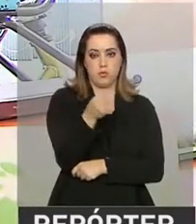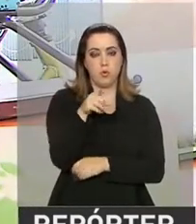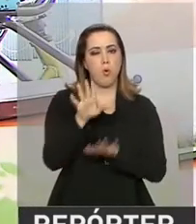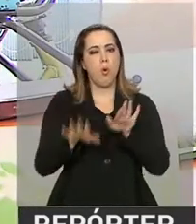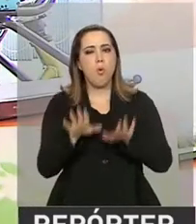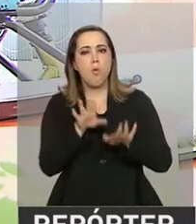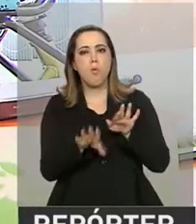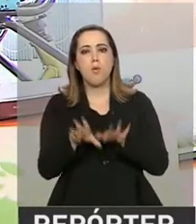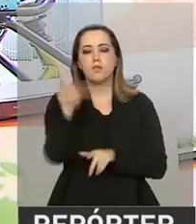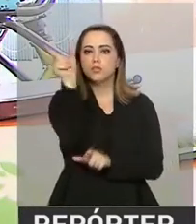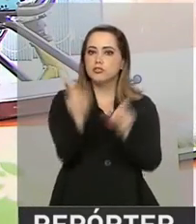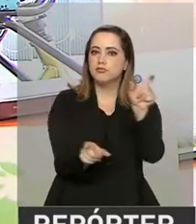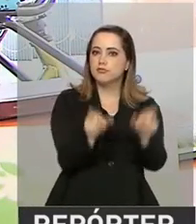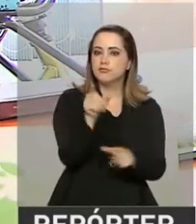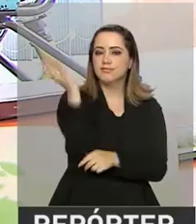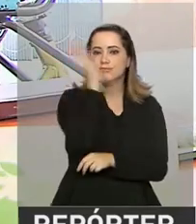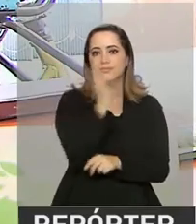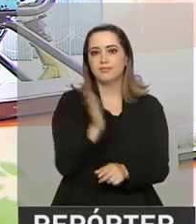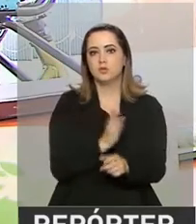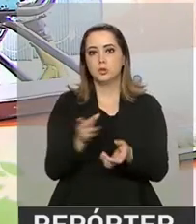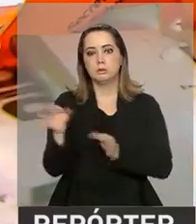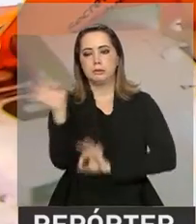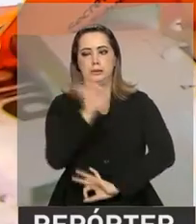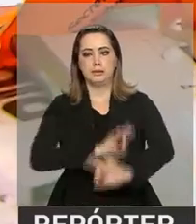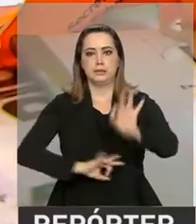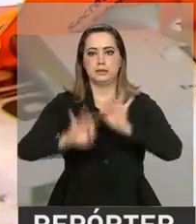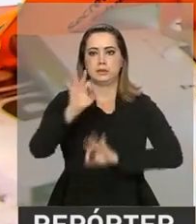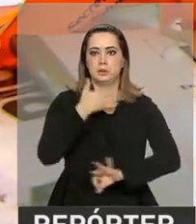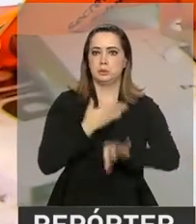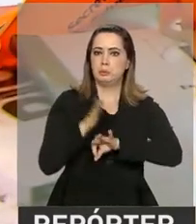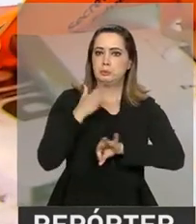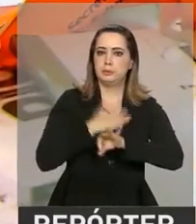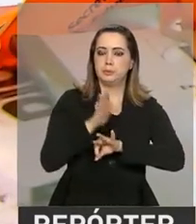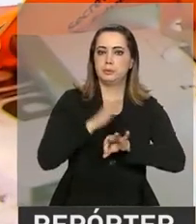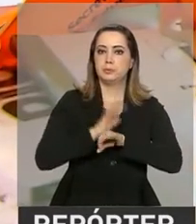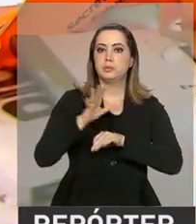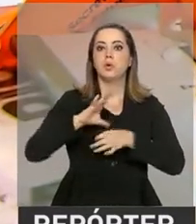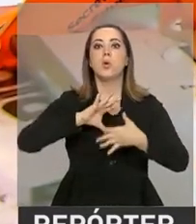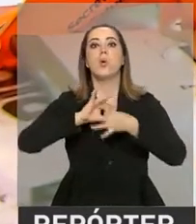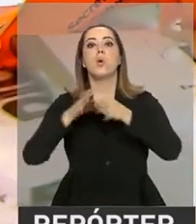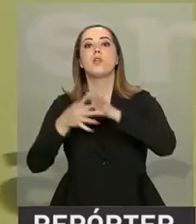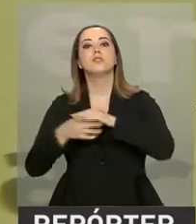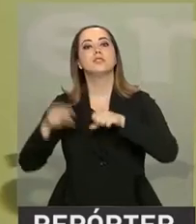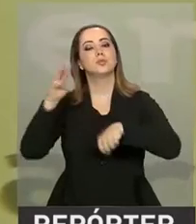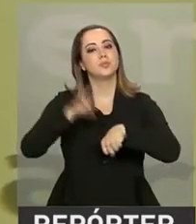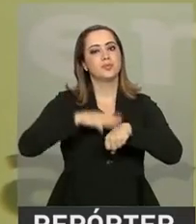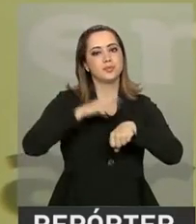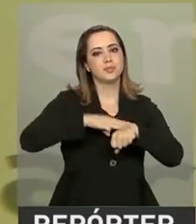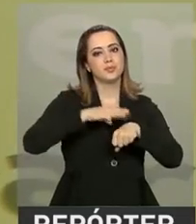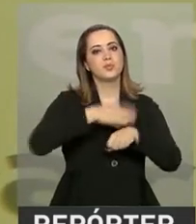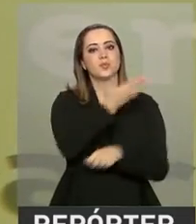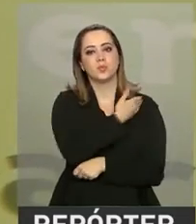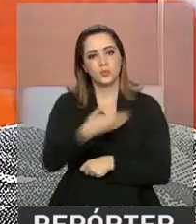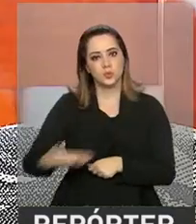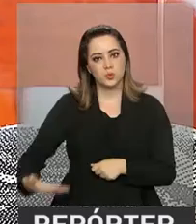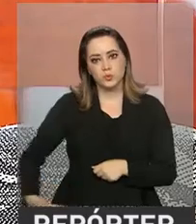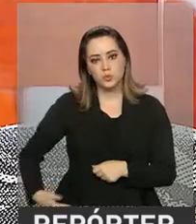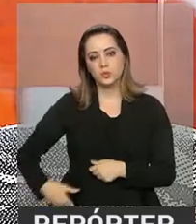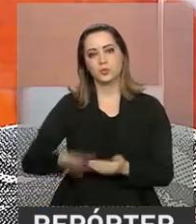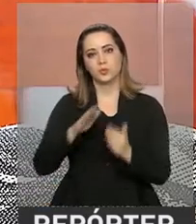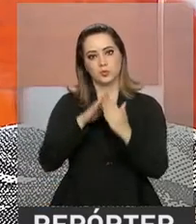se preparam para outro tipo de competição a olimpíada brasileira de matemática das escolas públicas